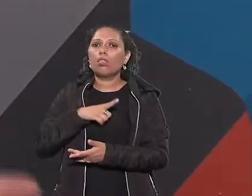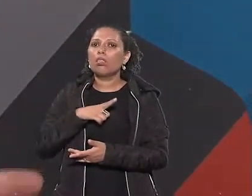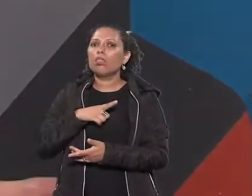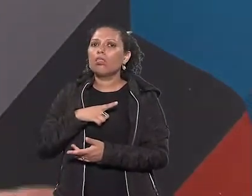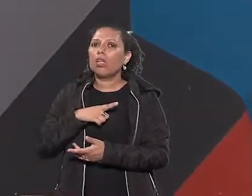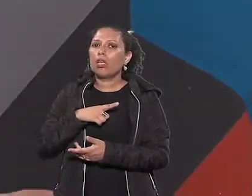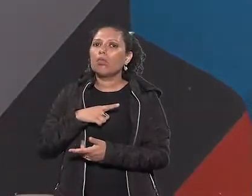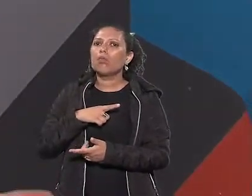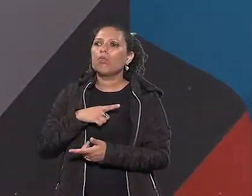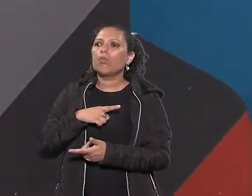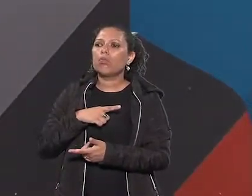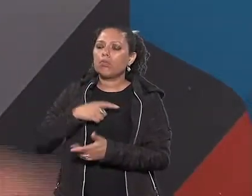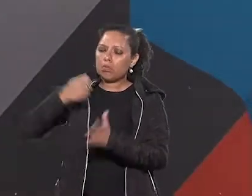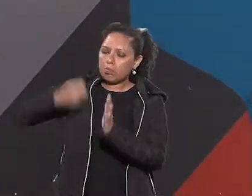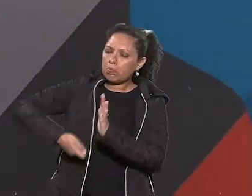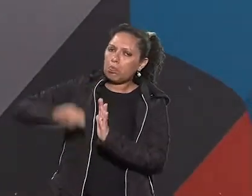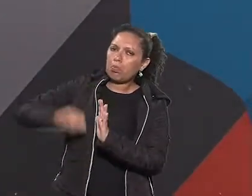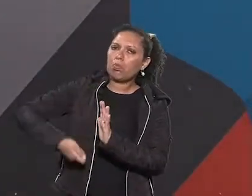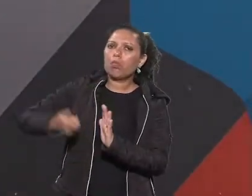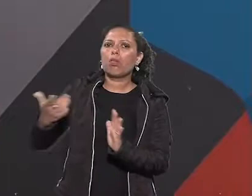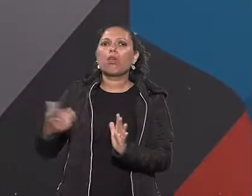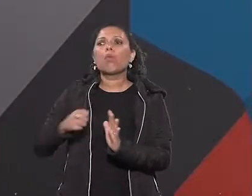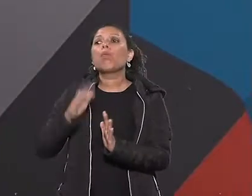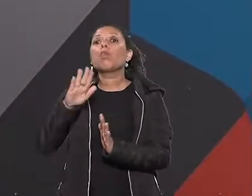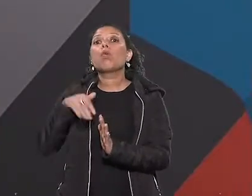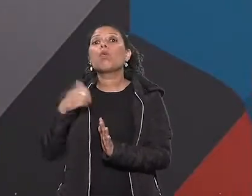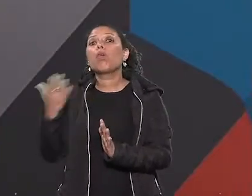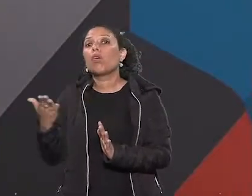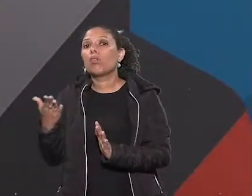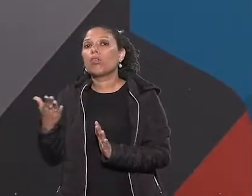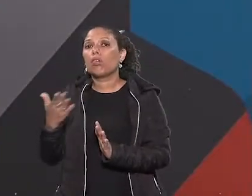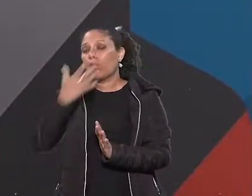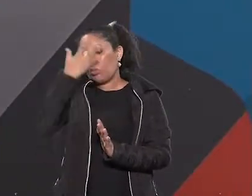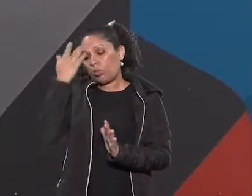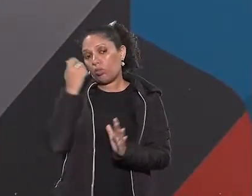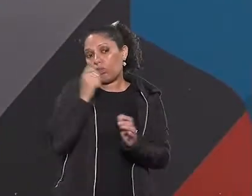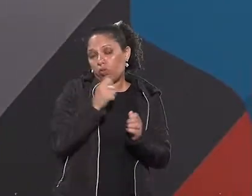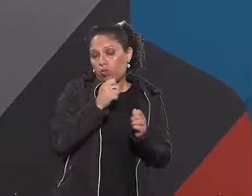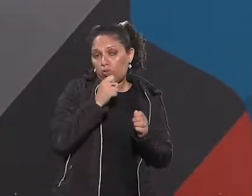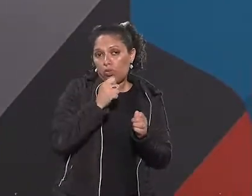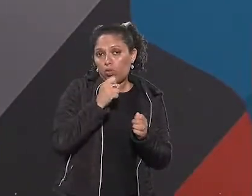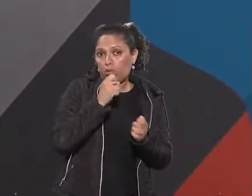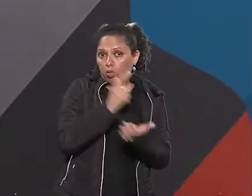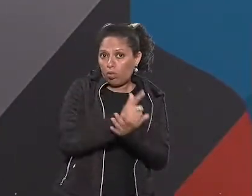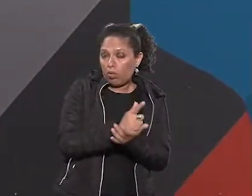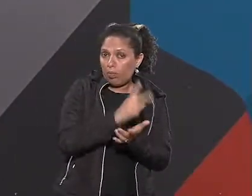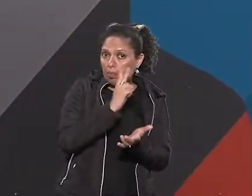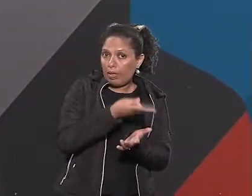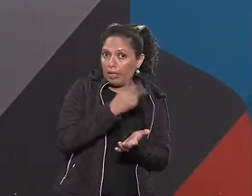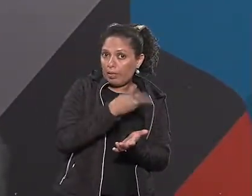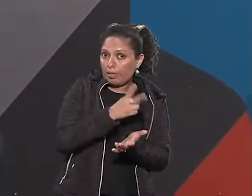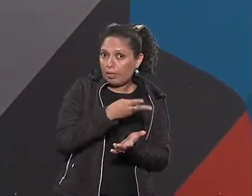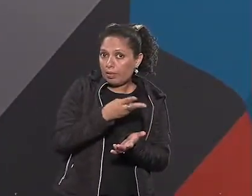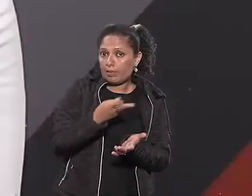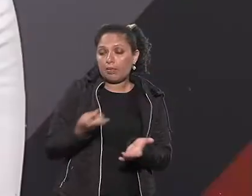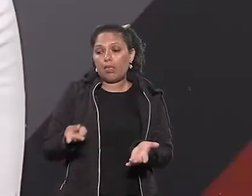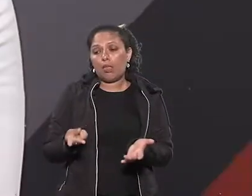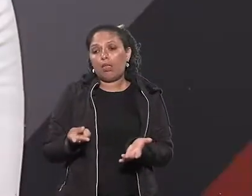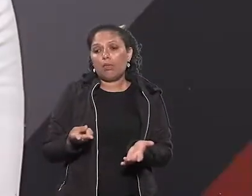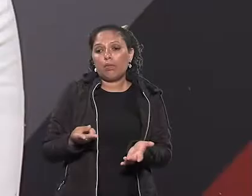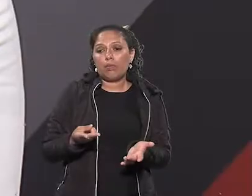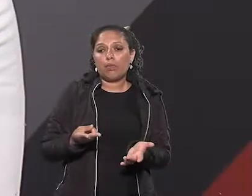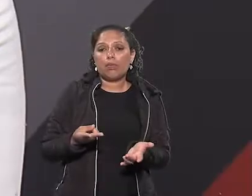tipo de punição. Ou aqueles que estão pagando em dia têm algum tipo de